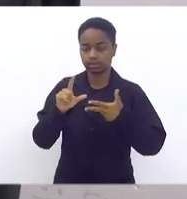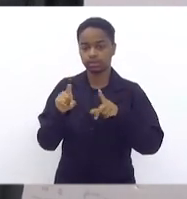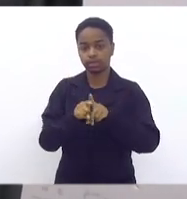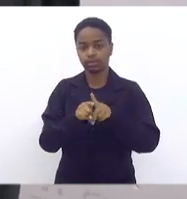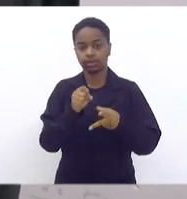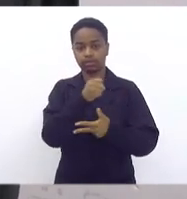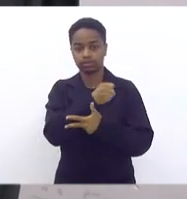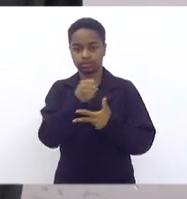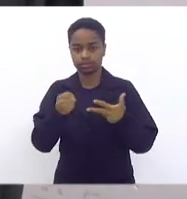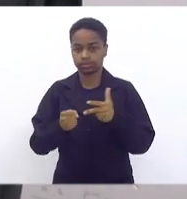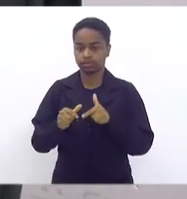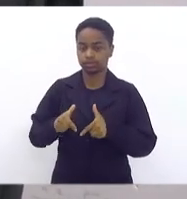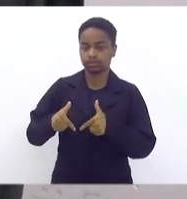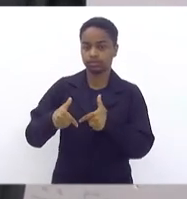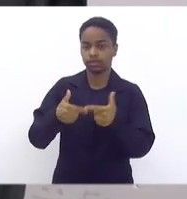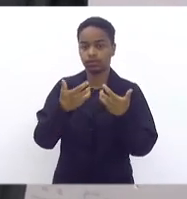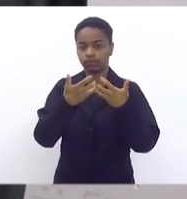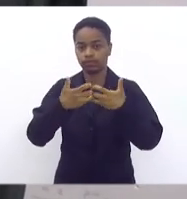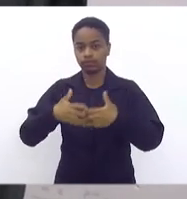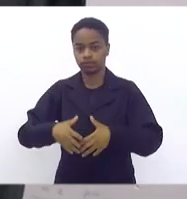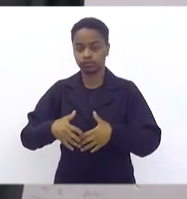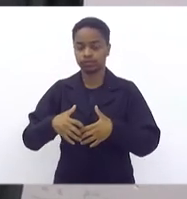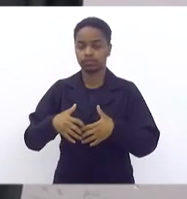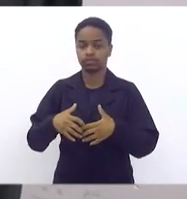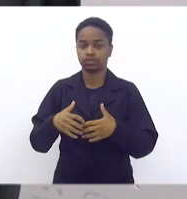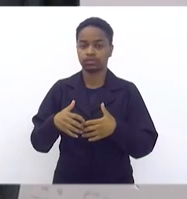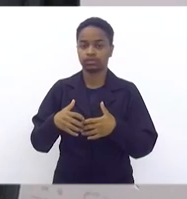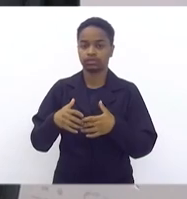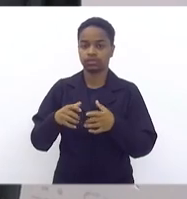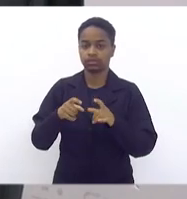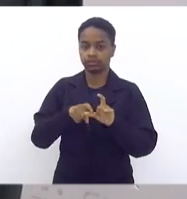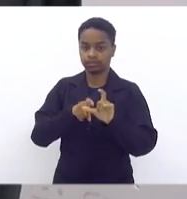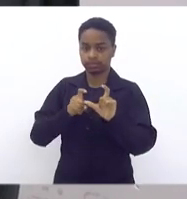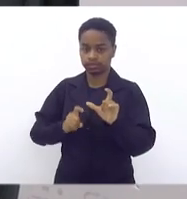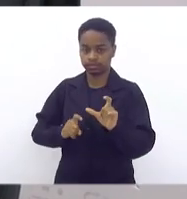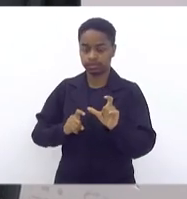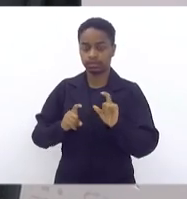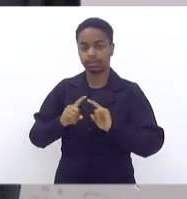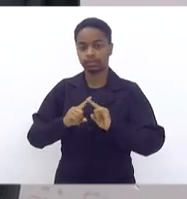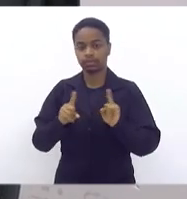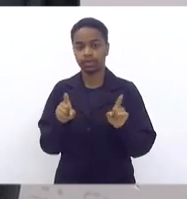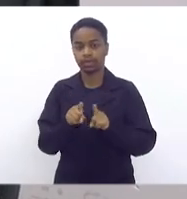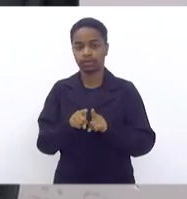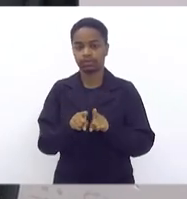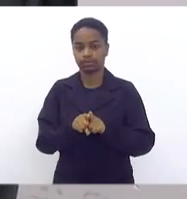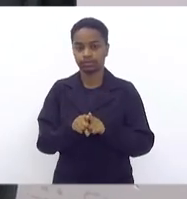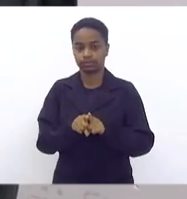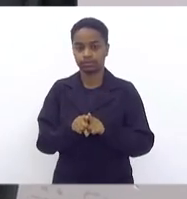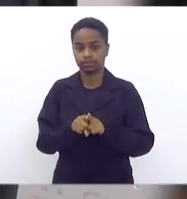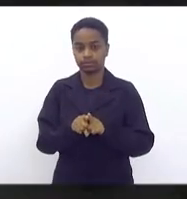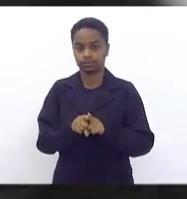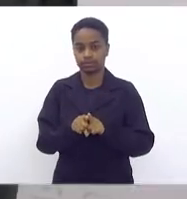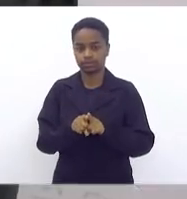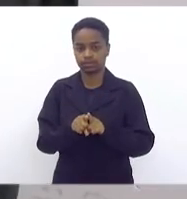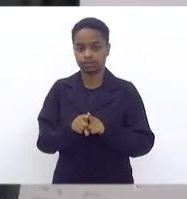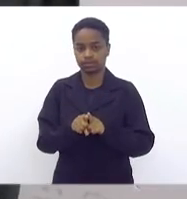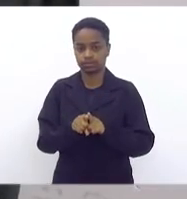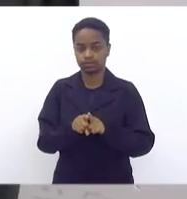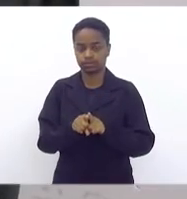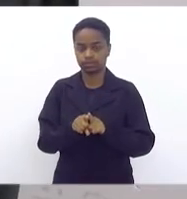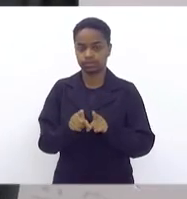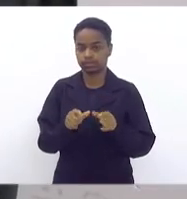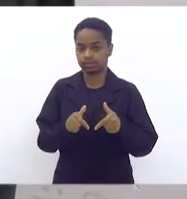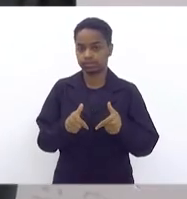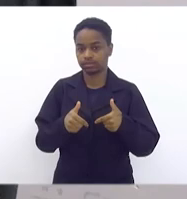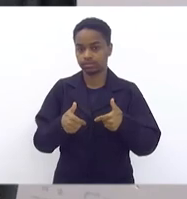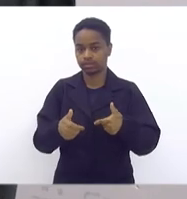e funcionarem de maneira eh independente mas não só isso funcionarem também de